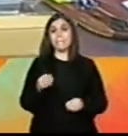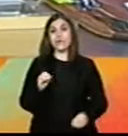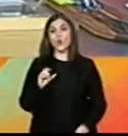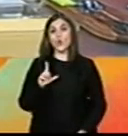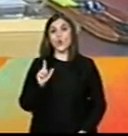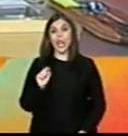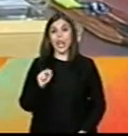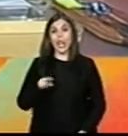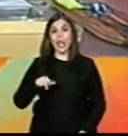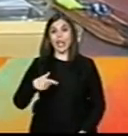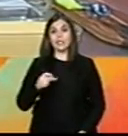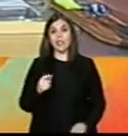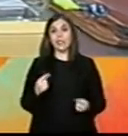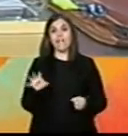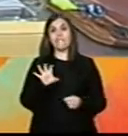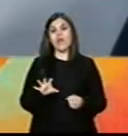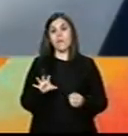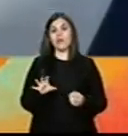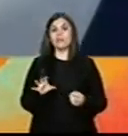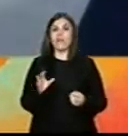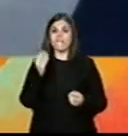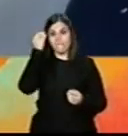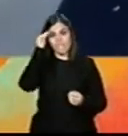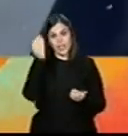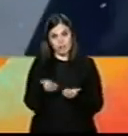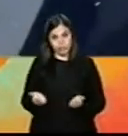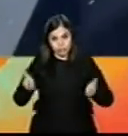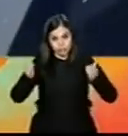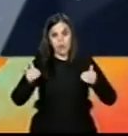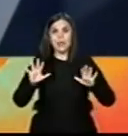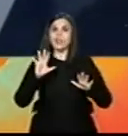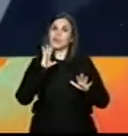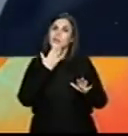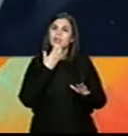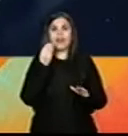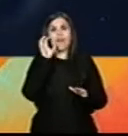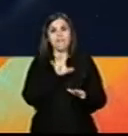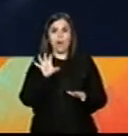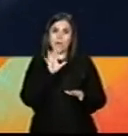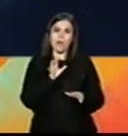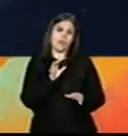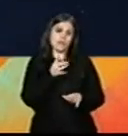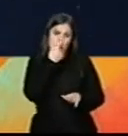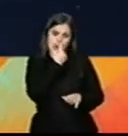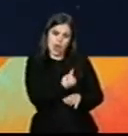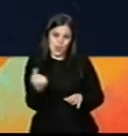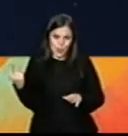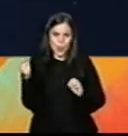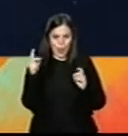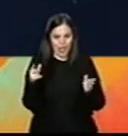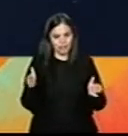Temos então aqui uma forma. Podem ser utilizar a forma e a forma que quiserem, não é?